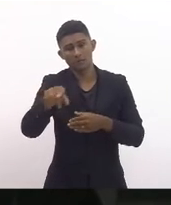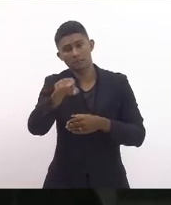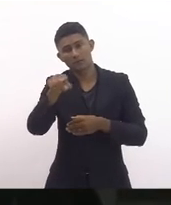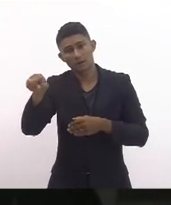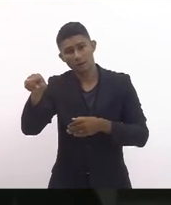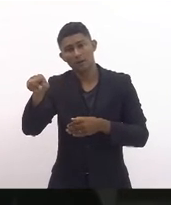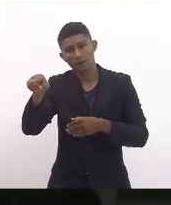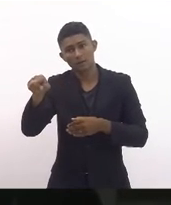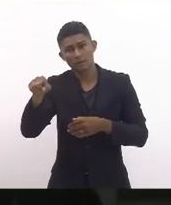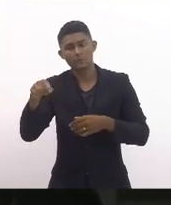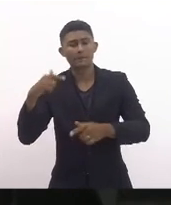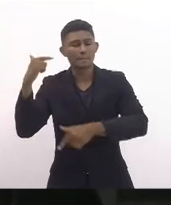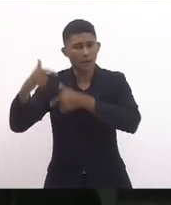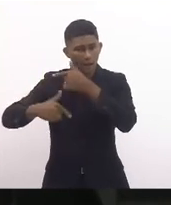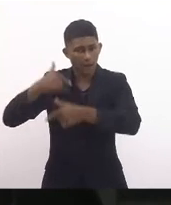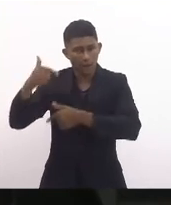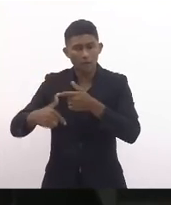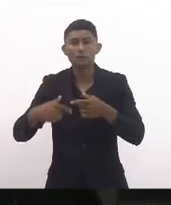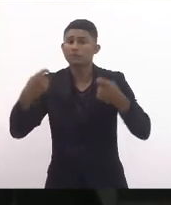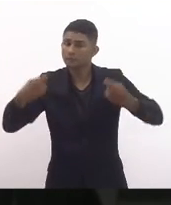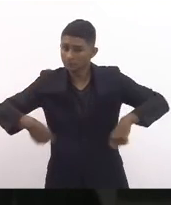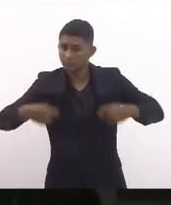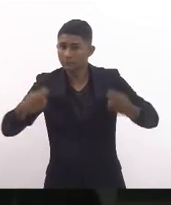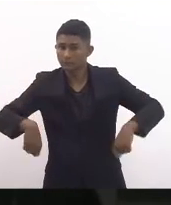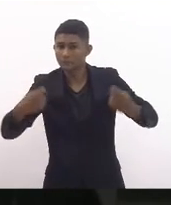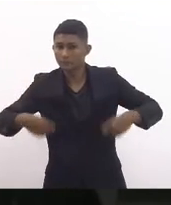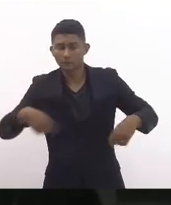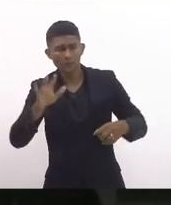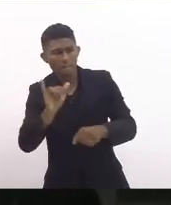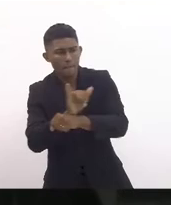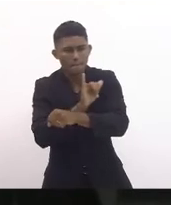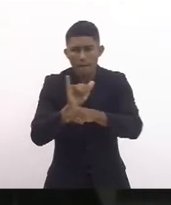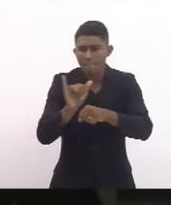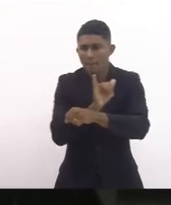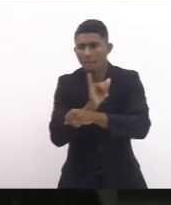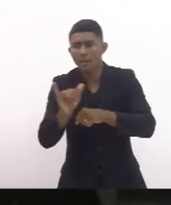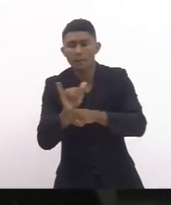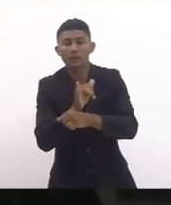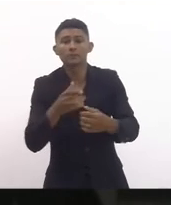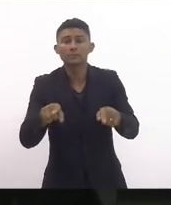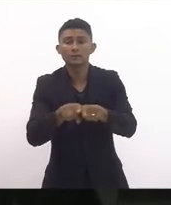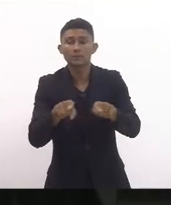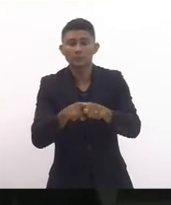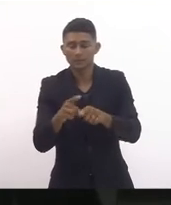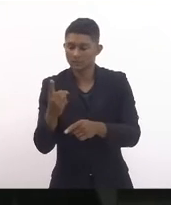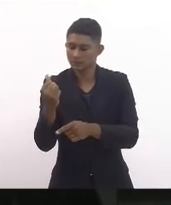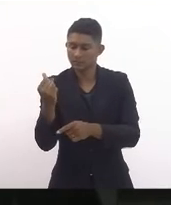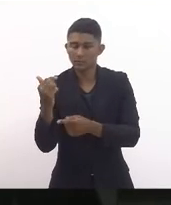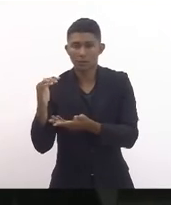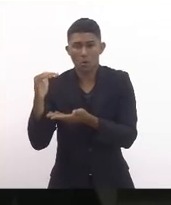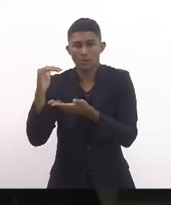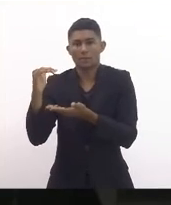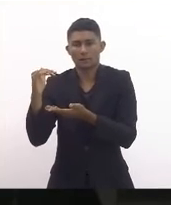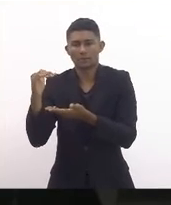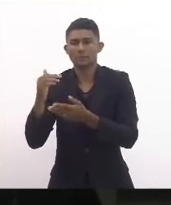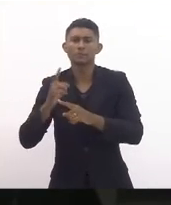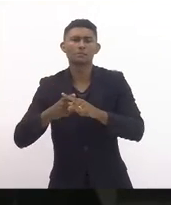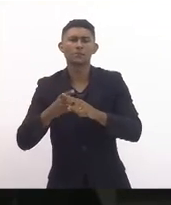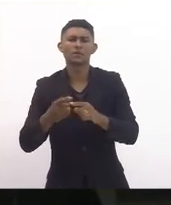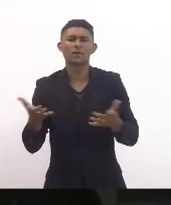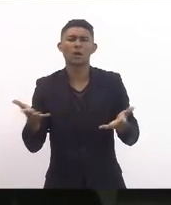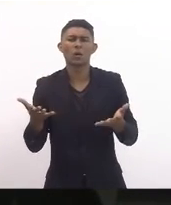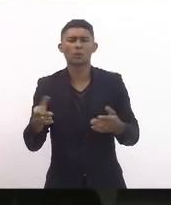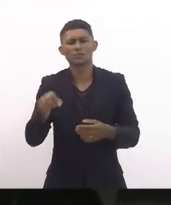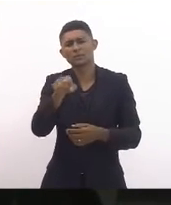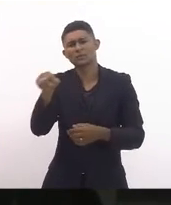planejamento estratégico e orçamentário porque até hoje ela é uma Secretaria de planejamento